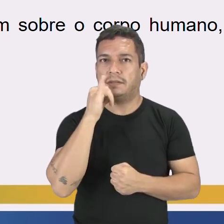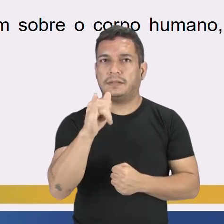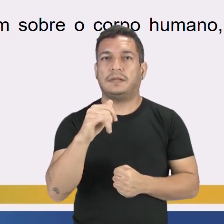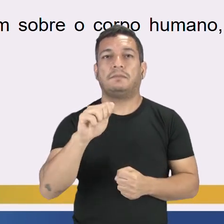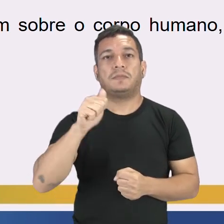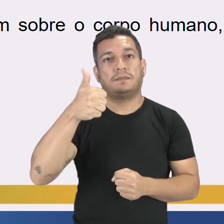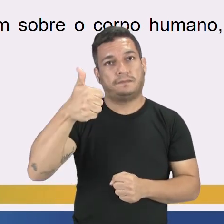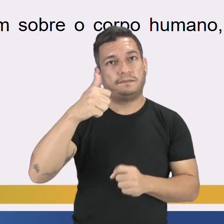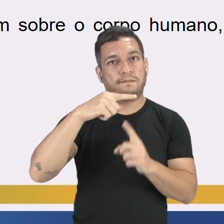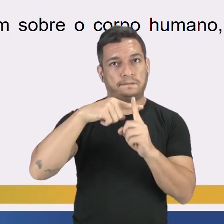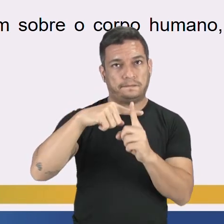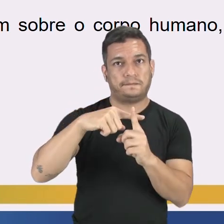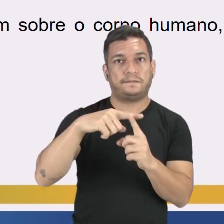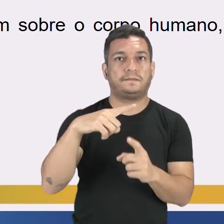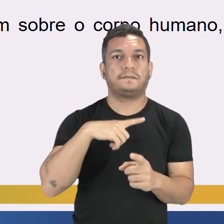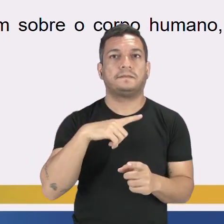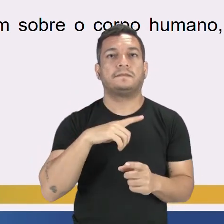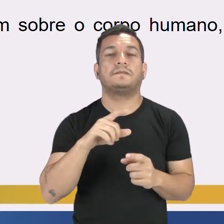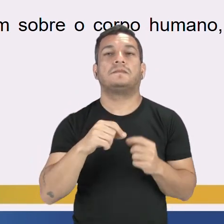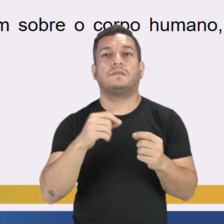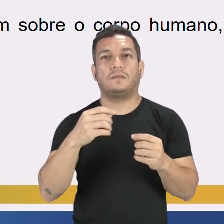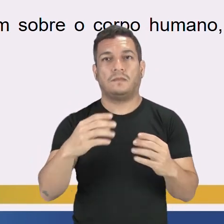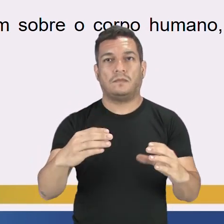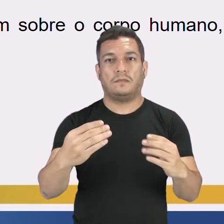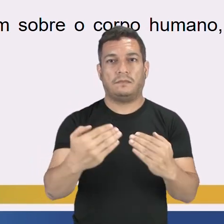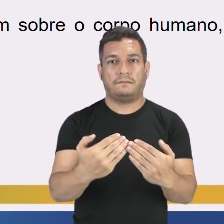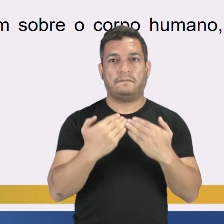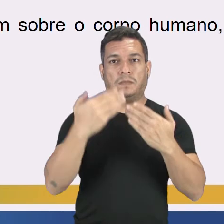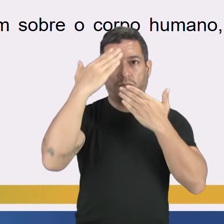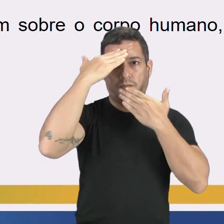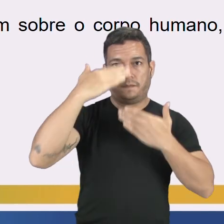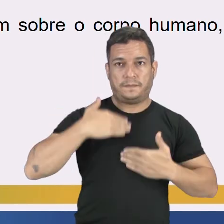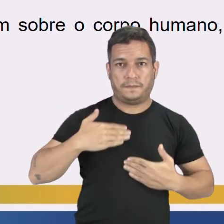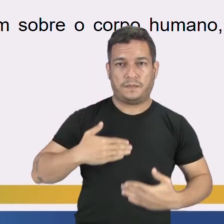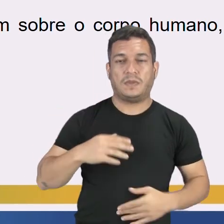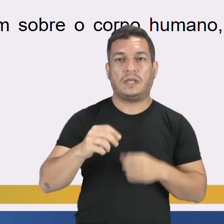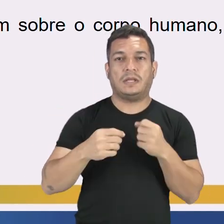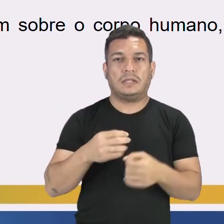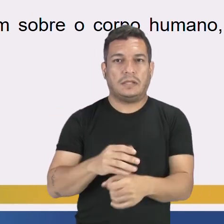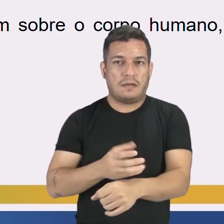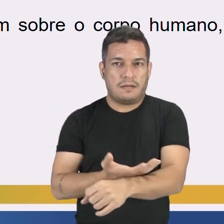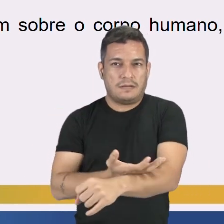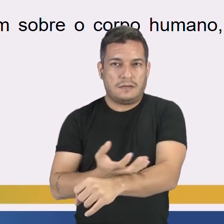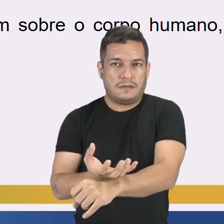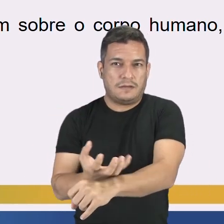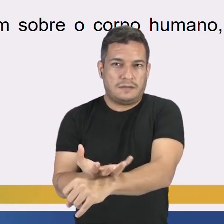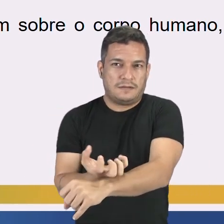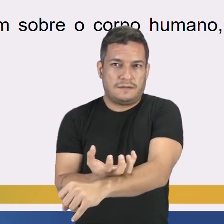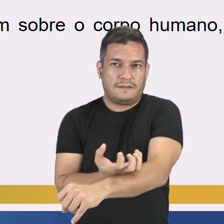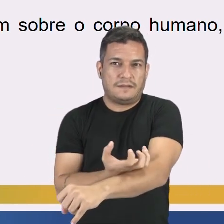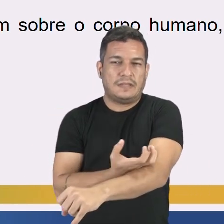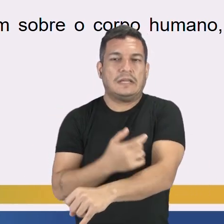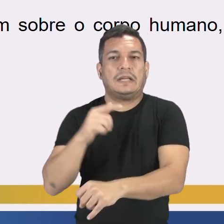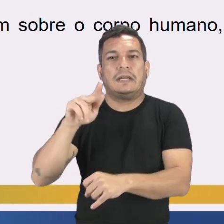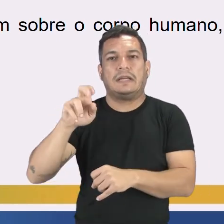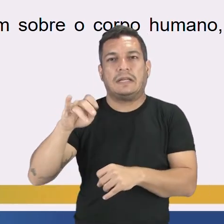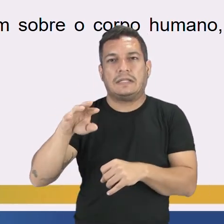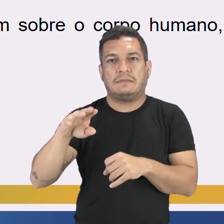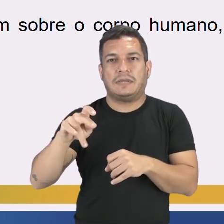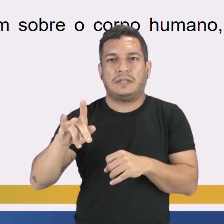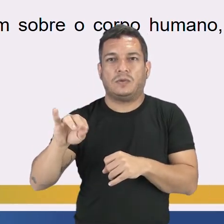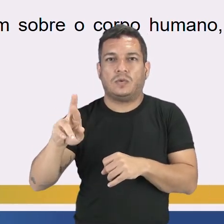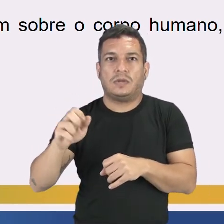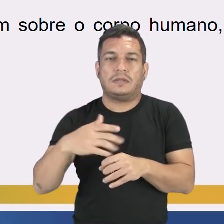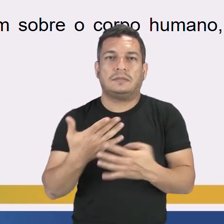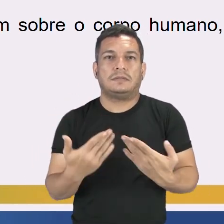carga elétrica positiva que, ao incidirem sobre o corpo humano, causam apenas queimaduras leves, ou seja, não é a mais